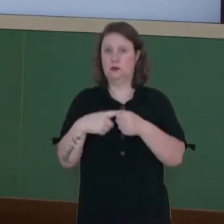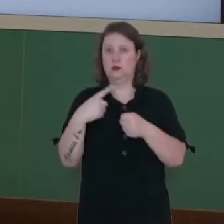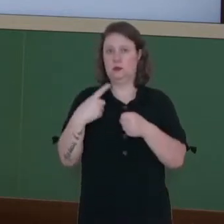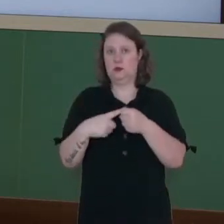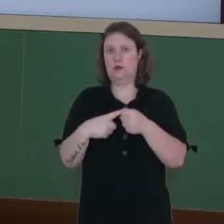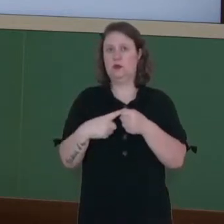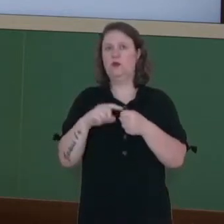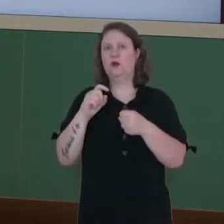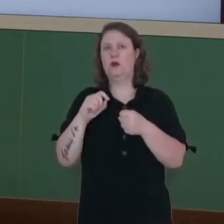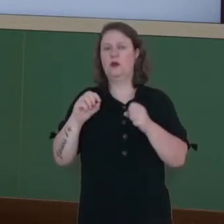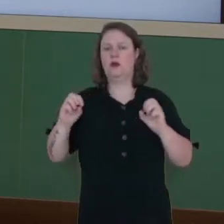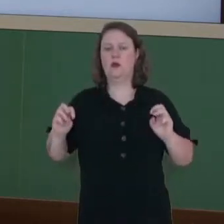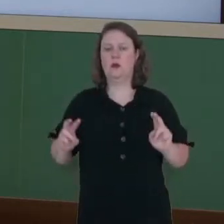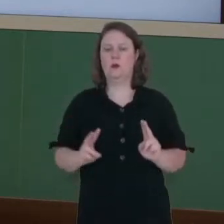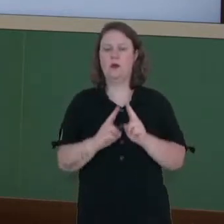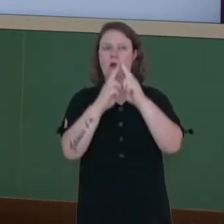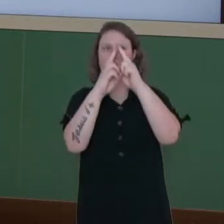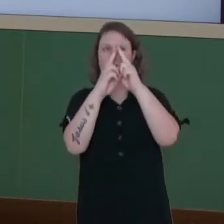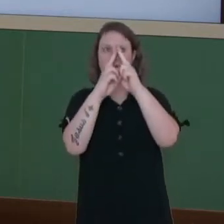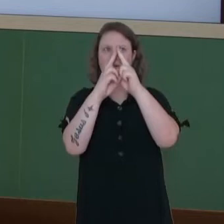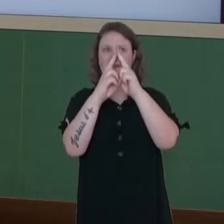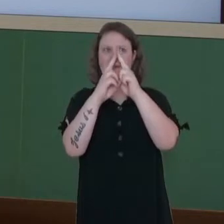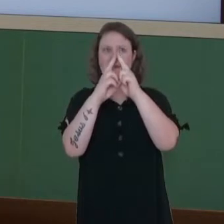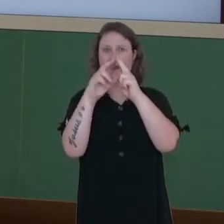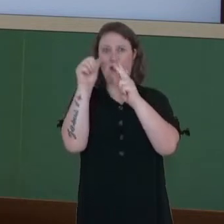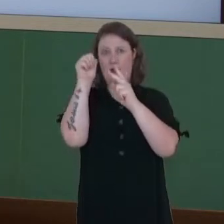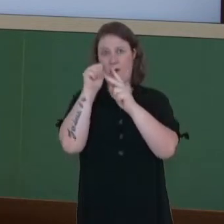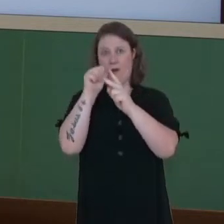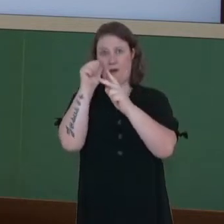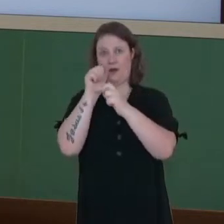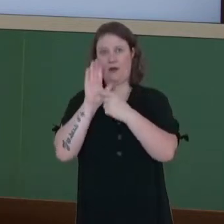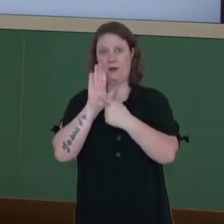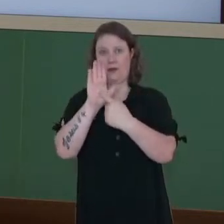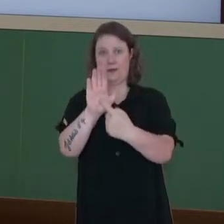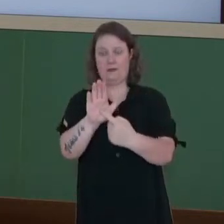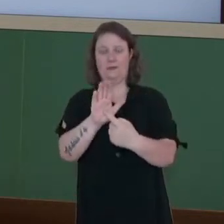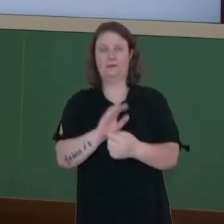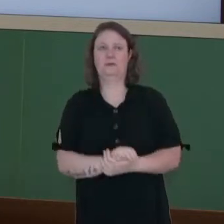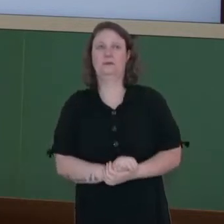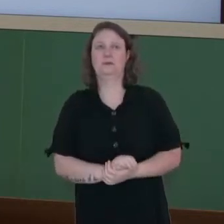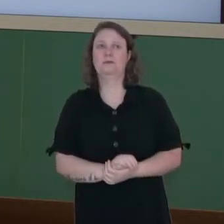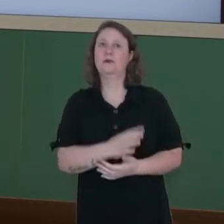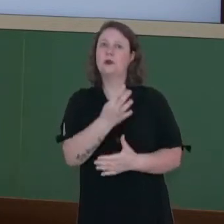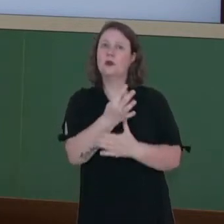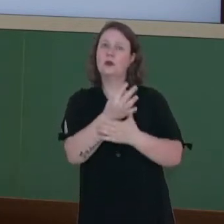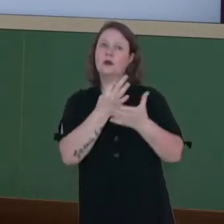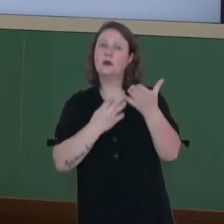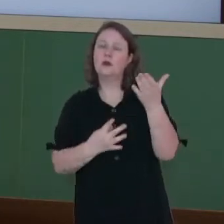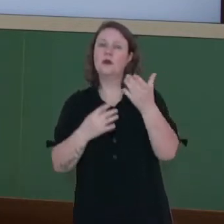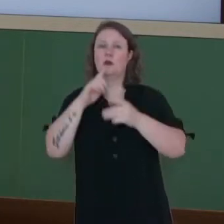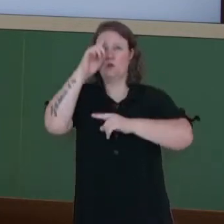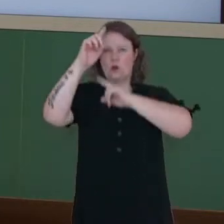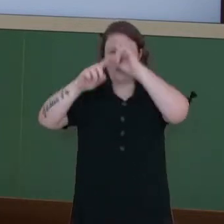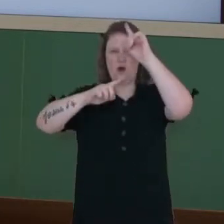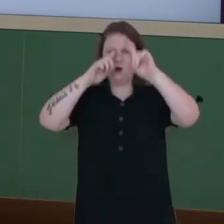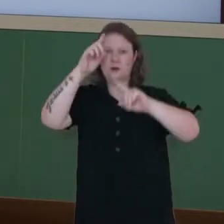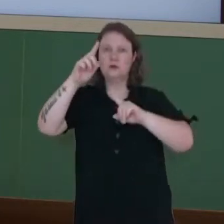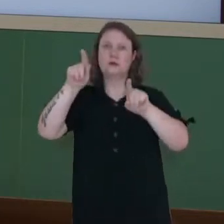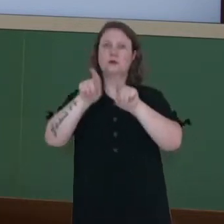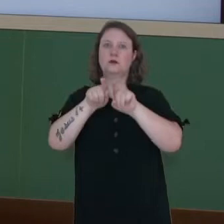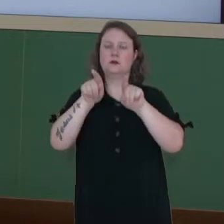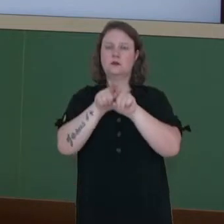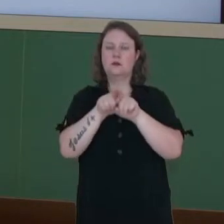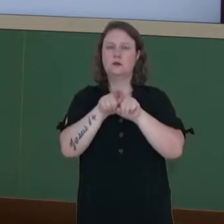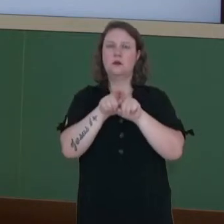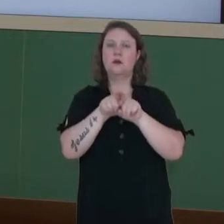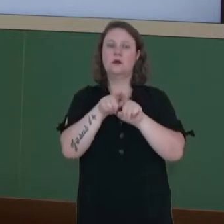Então, a República sempre representada por uma mulher. E como a gente viu no nosso texto, as ideias republicanas